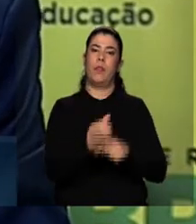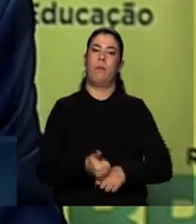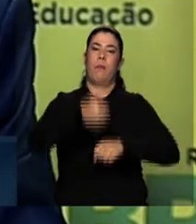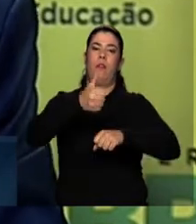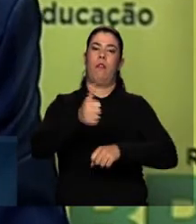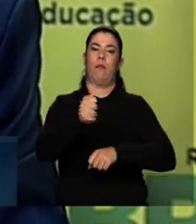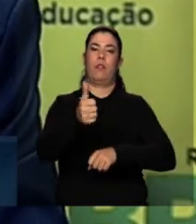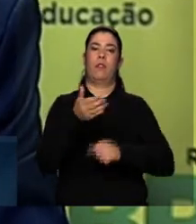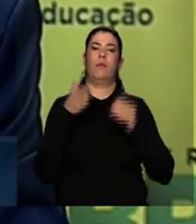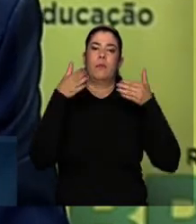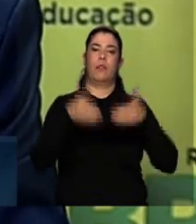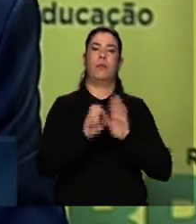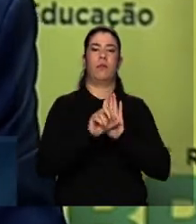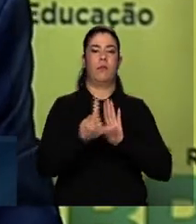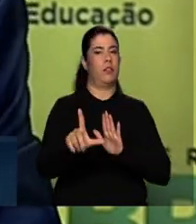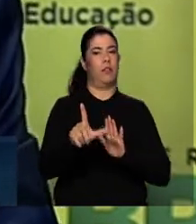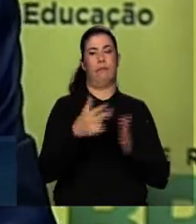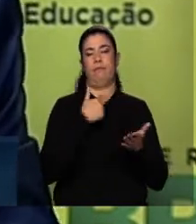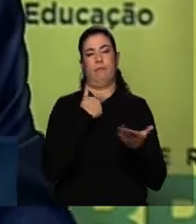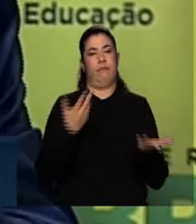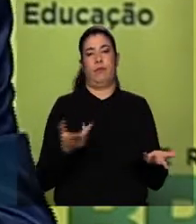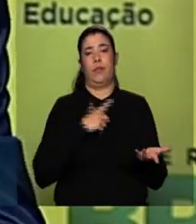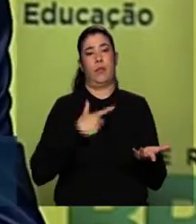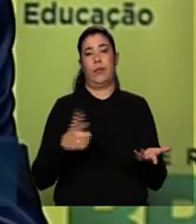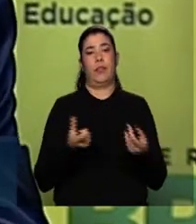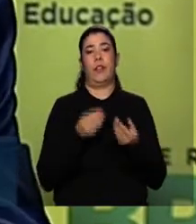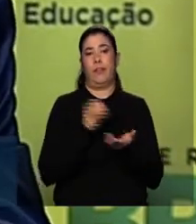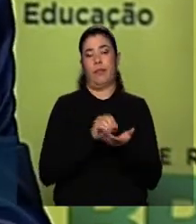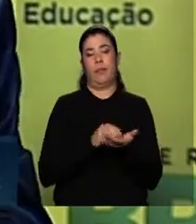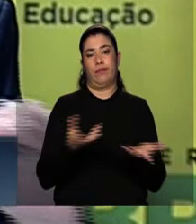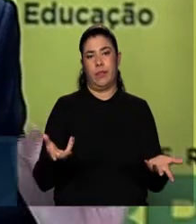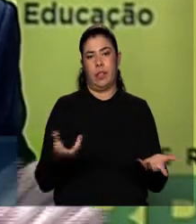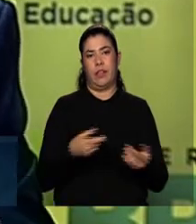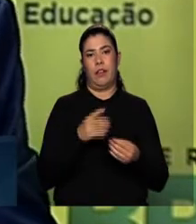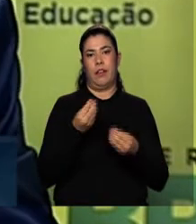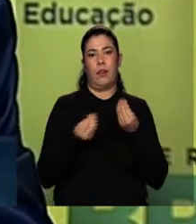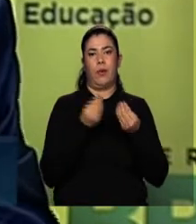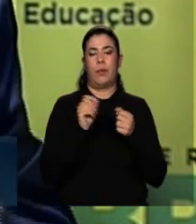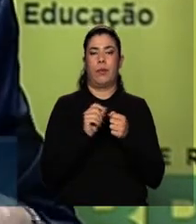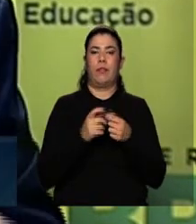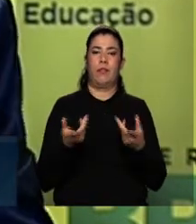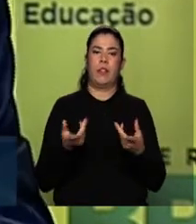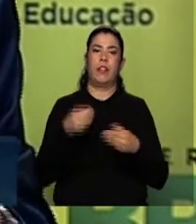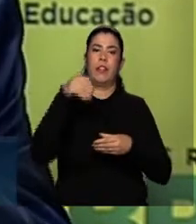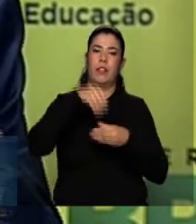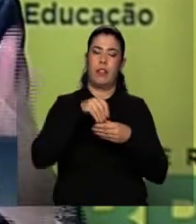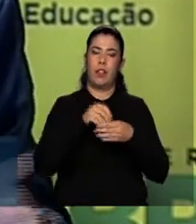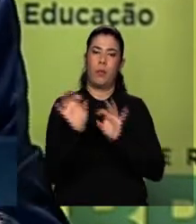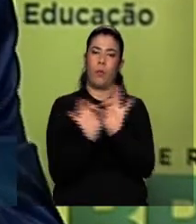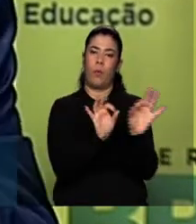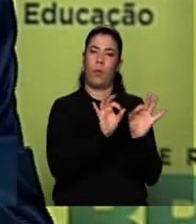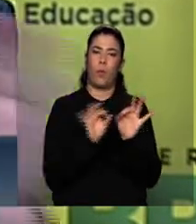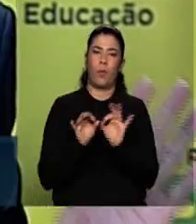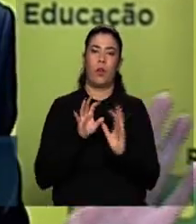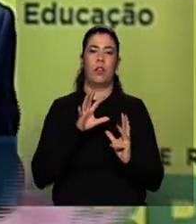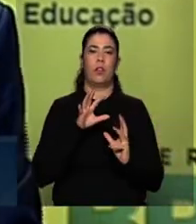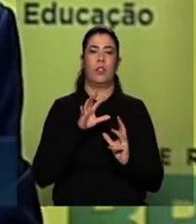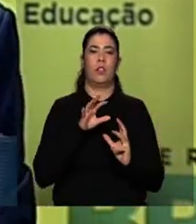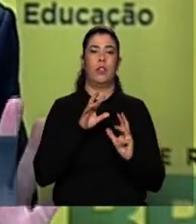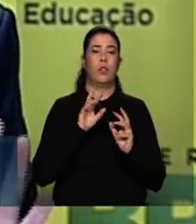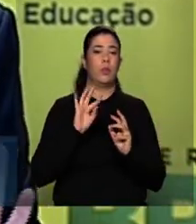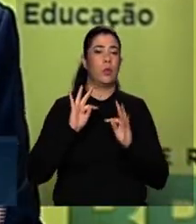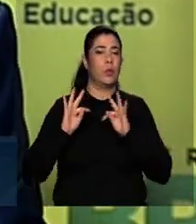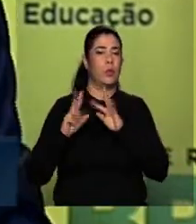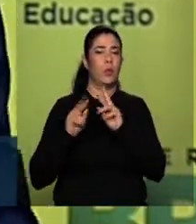para participar do edital. Aí seria na dinâmica da reestruturação que todas as redes